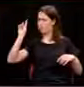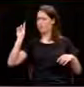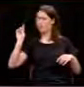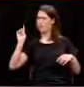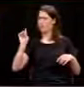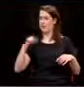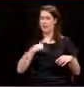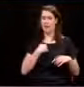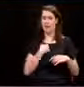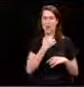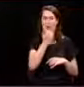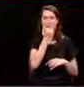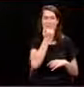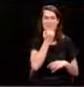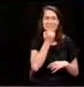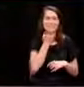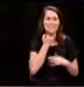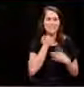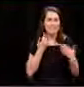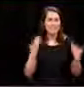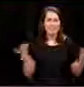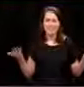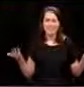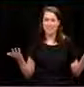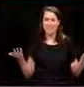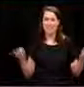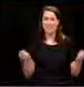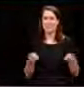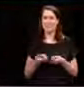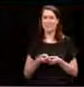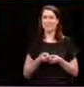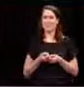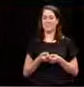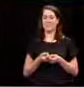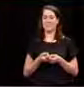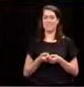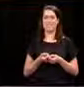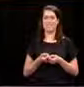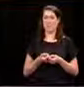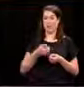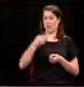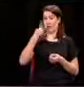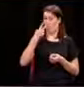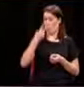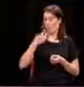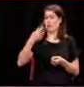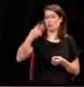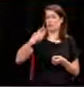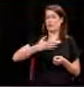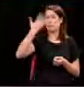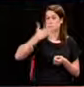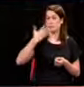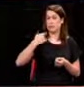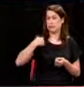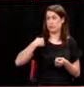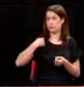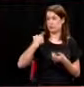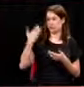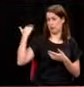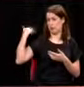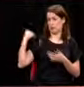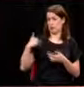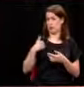Estou maravilhado. Depois de, há 2 ou 3 dias, ter ter tido a notícia que o Benfica